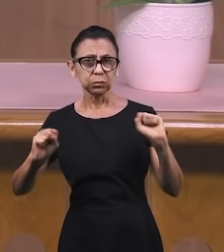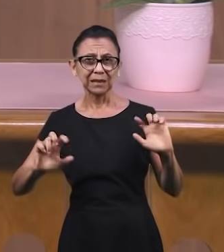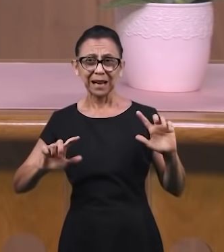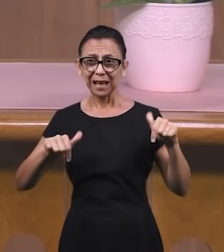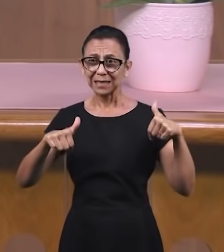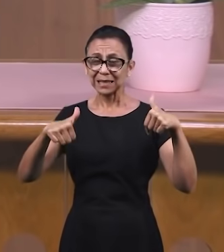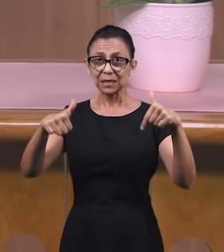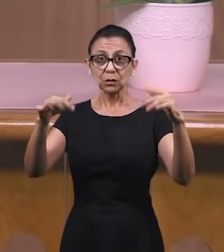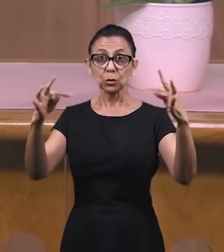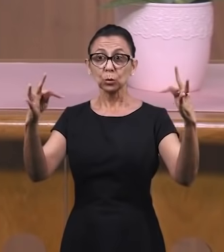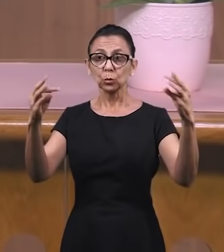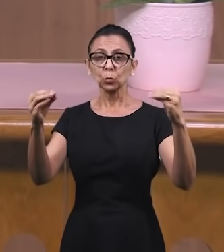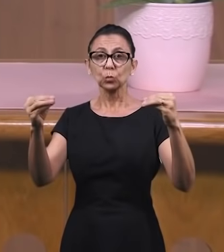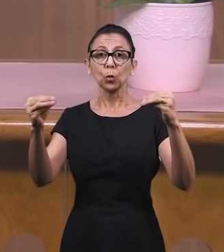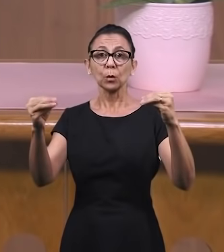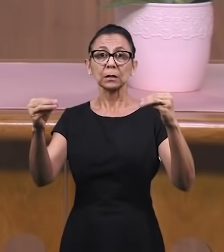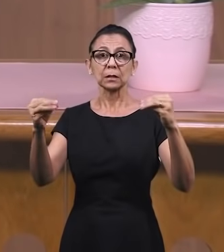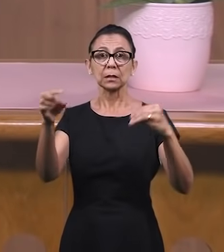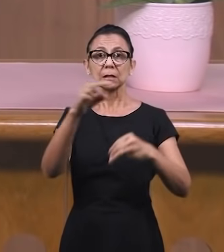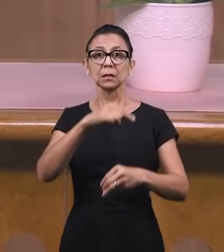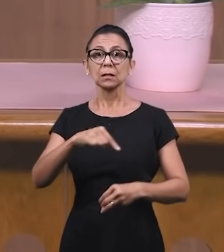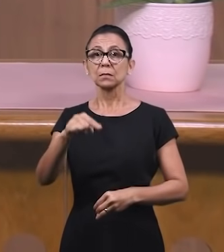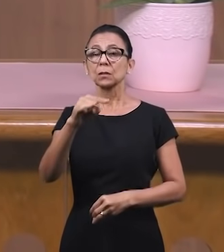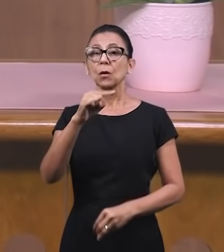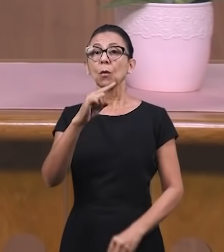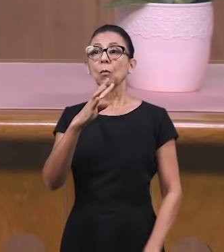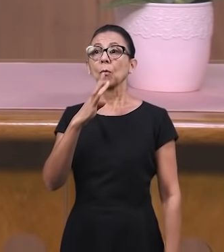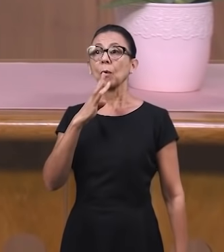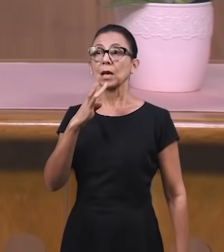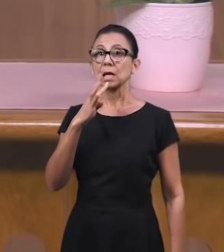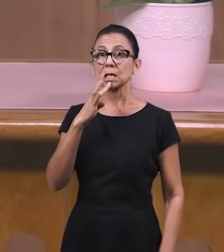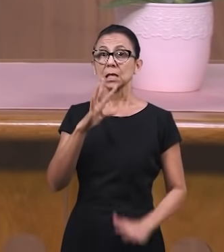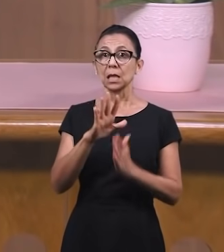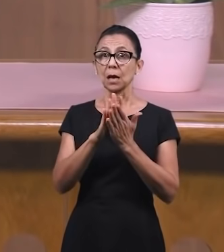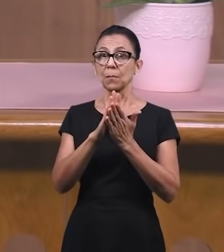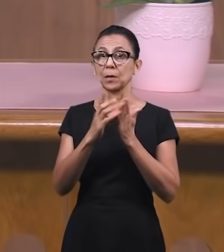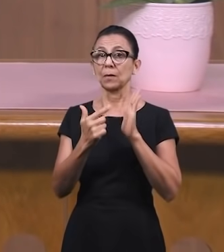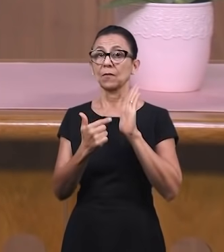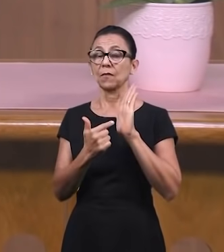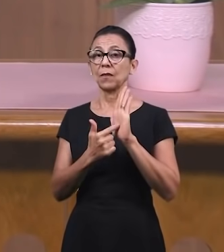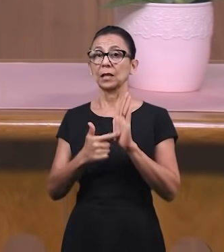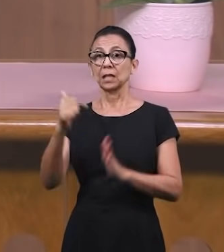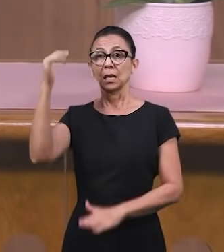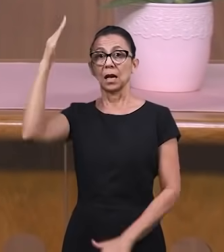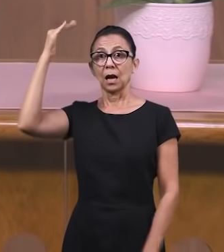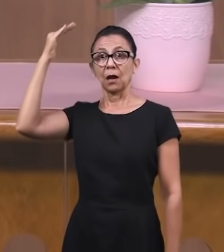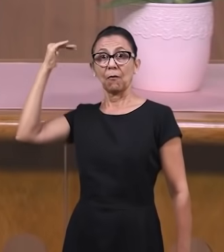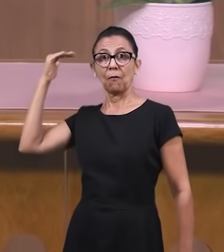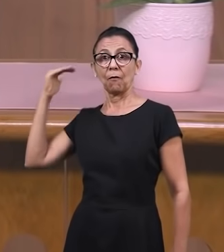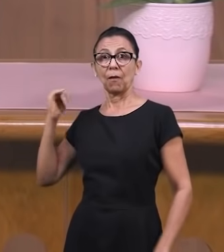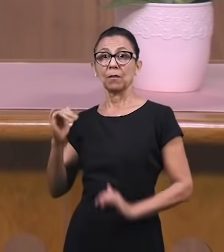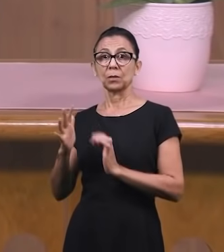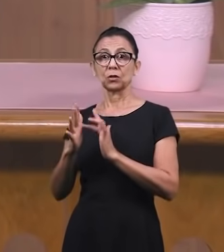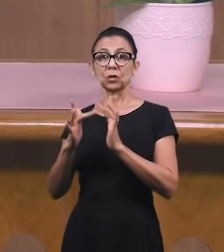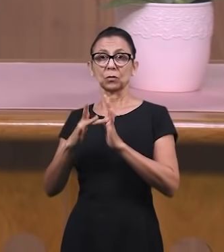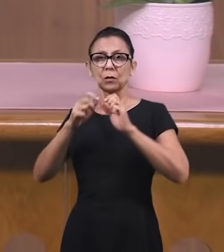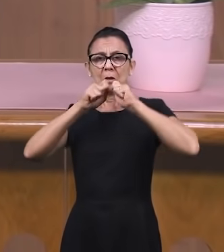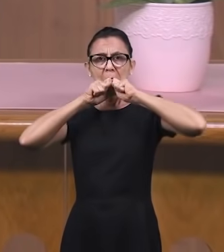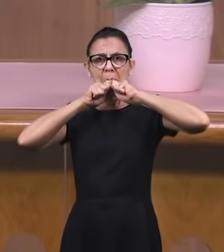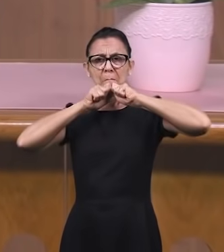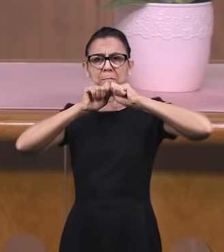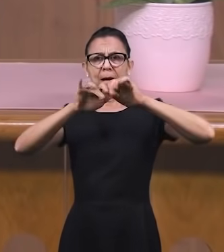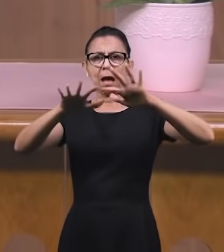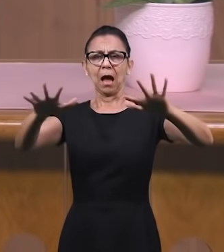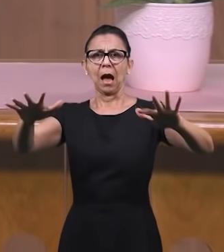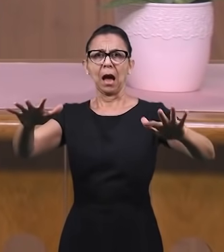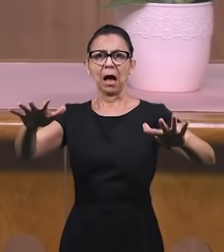operações do Senhor eram conhecidas. A Bíblia chega a dizer que a sua fama corria por todas aquelas